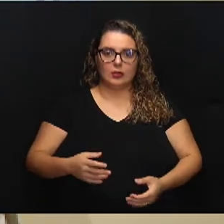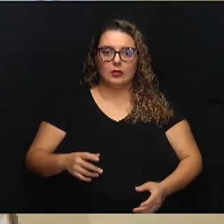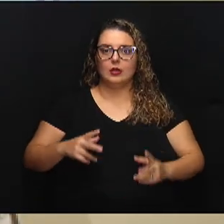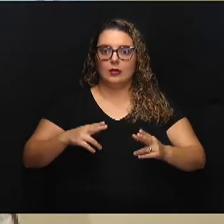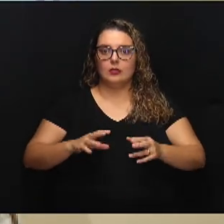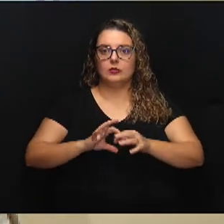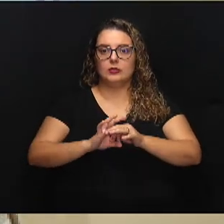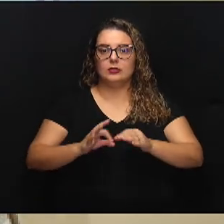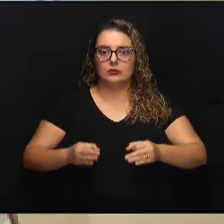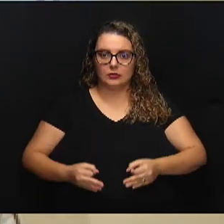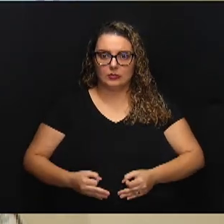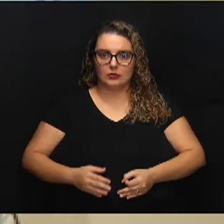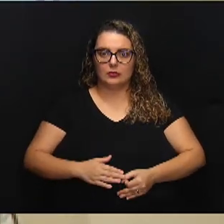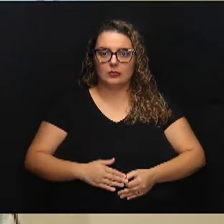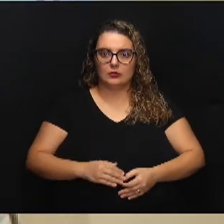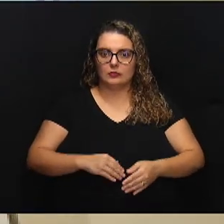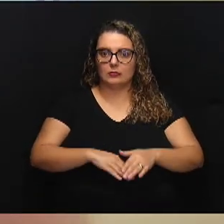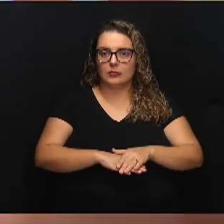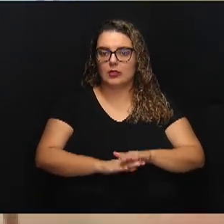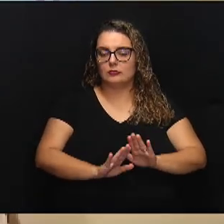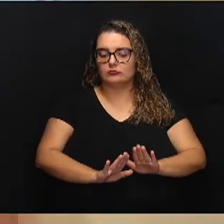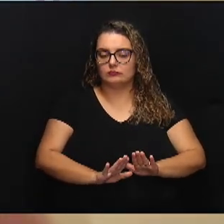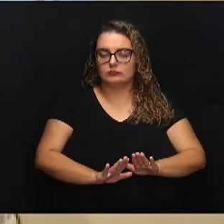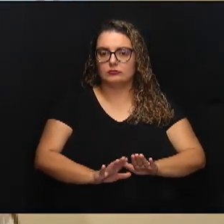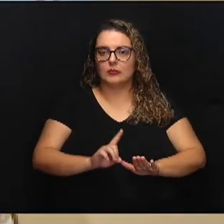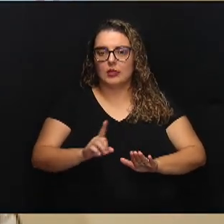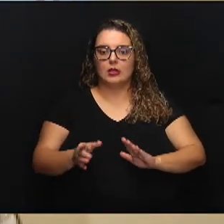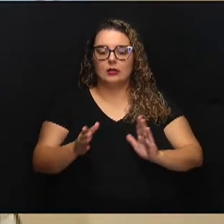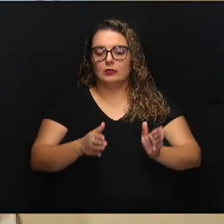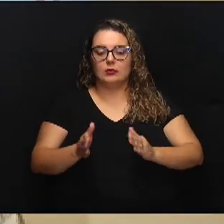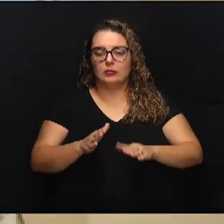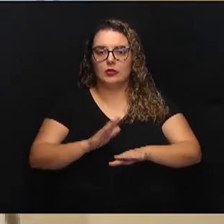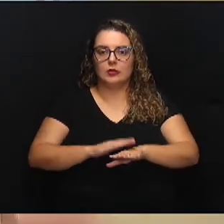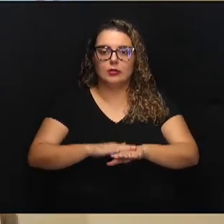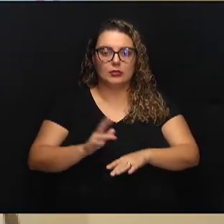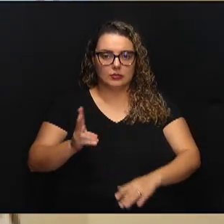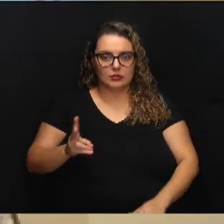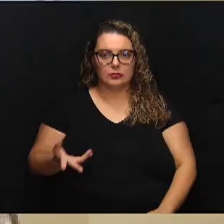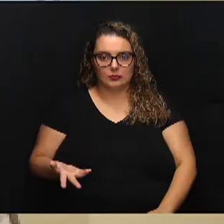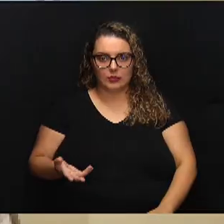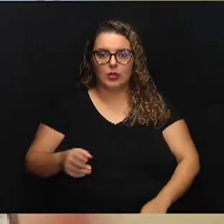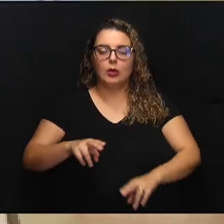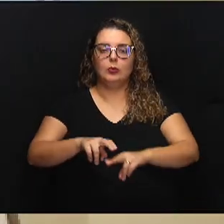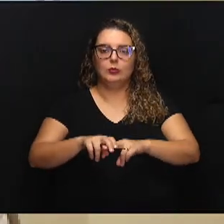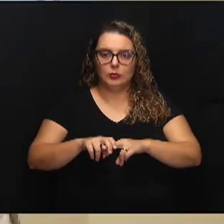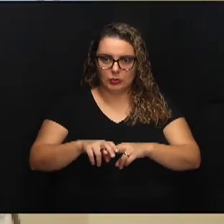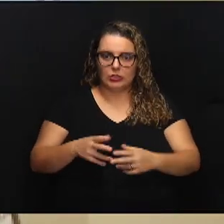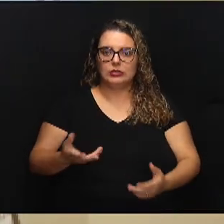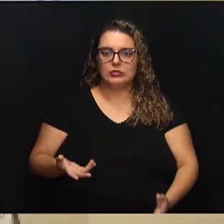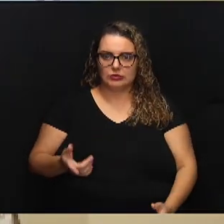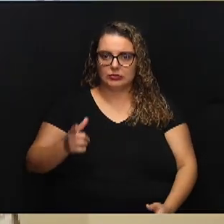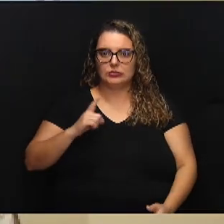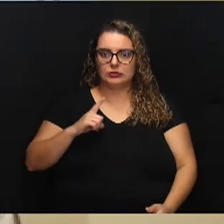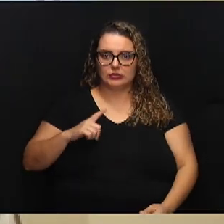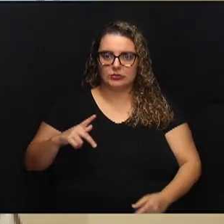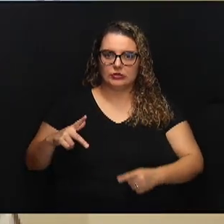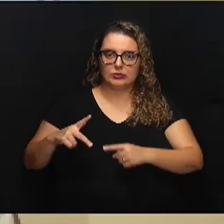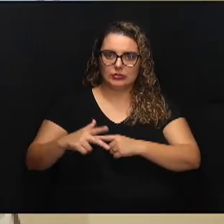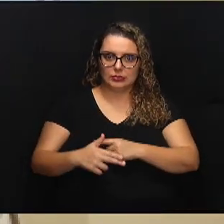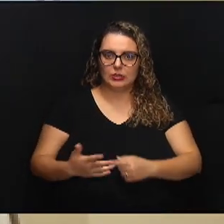deixasse o meu ovário em stand-by, ele não fica funcionando o tempo todo, por isso que a gente tem uma